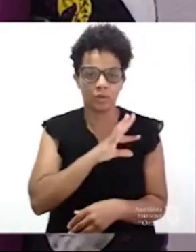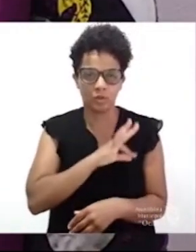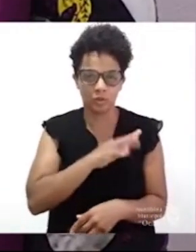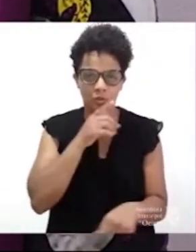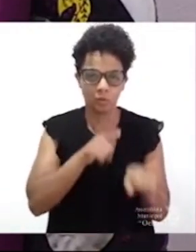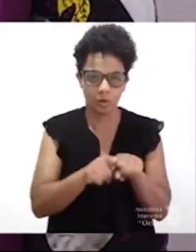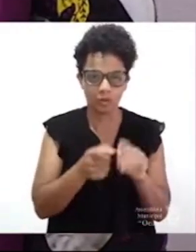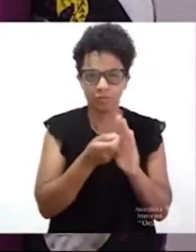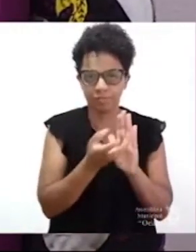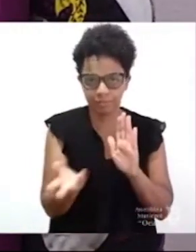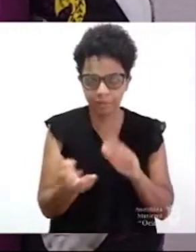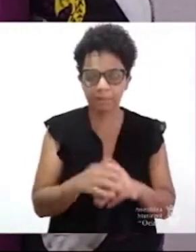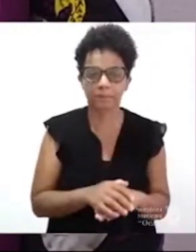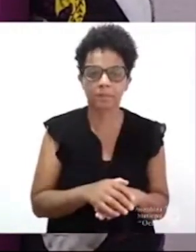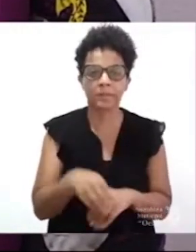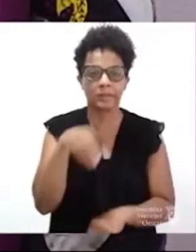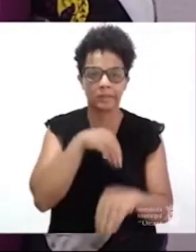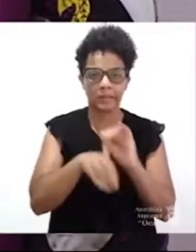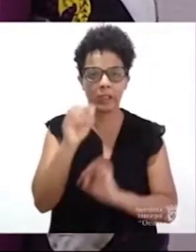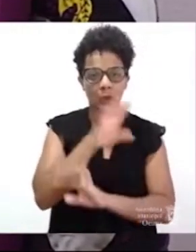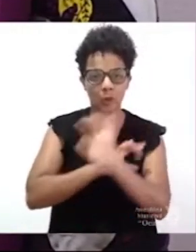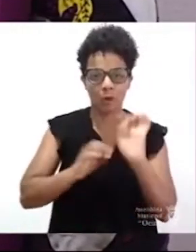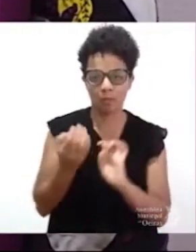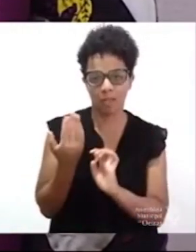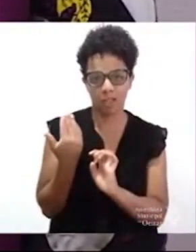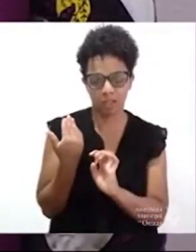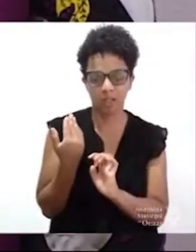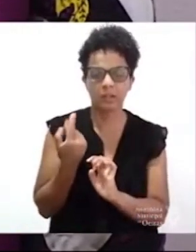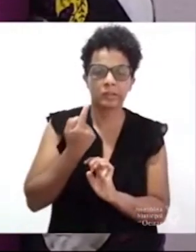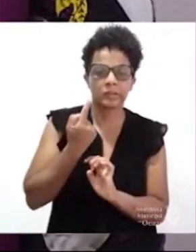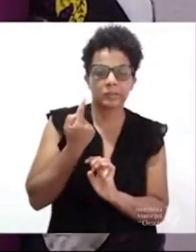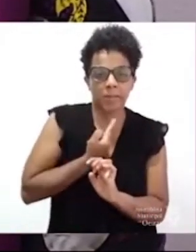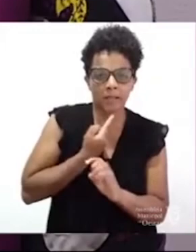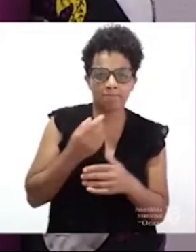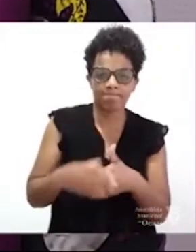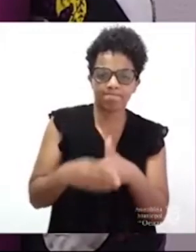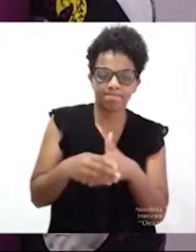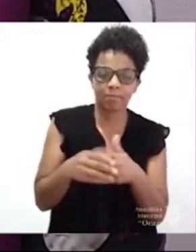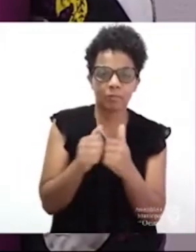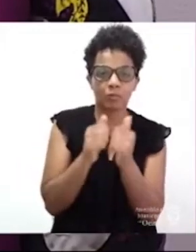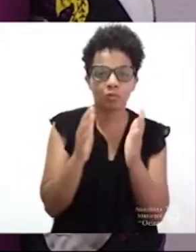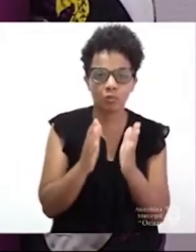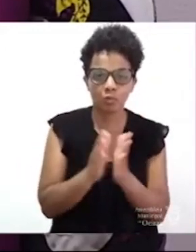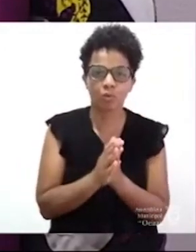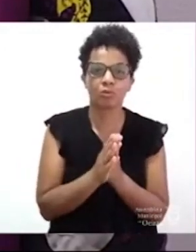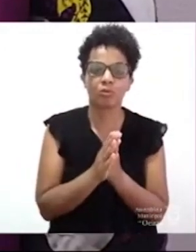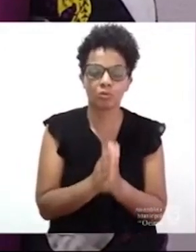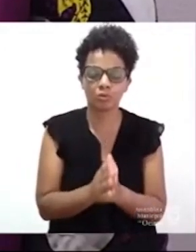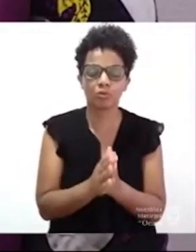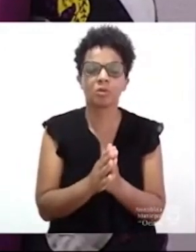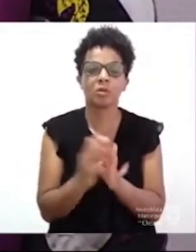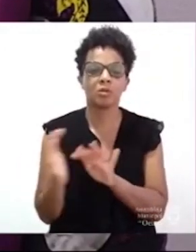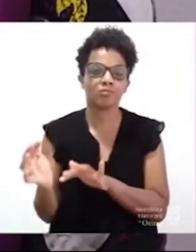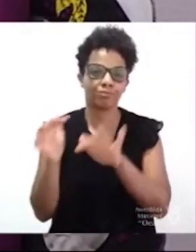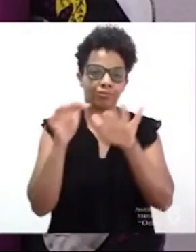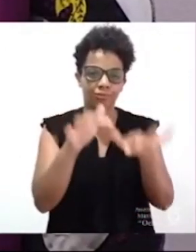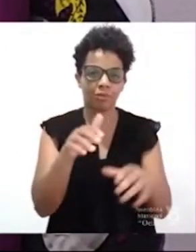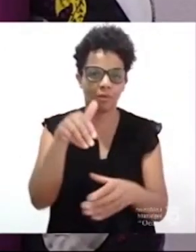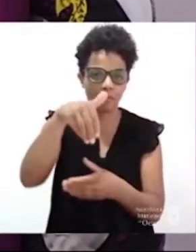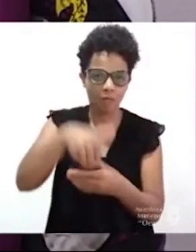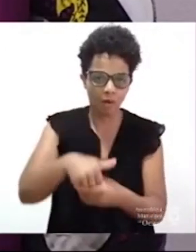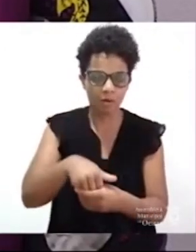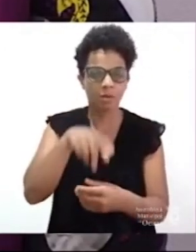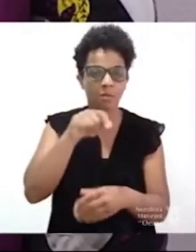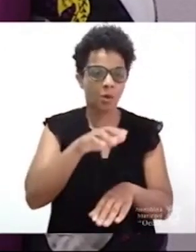no rescaldo das eleições europeias, devemos cumprimentar todos e todas que se dirigiram às mesas de voto e com a expressão do seu